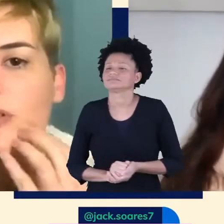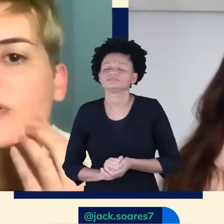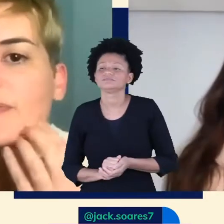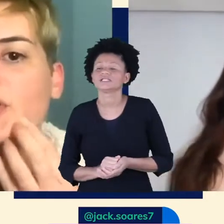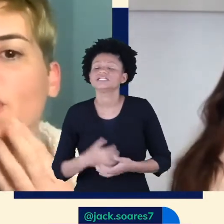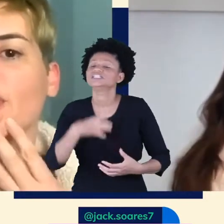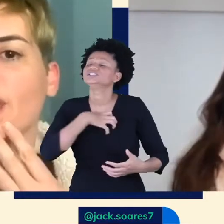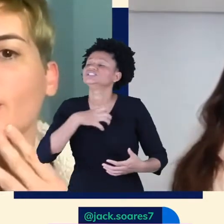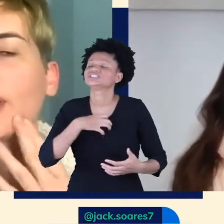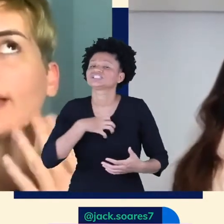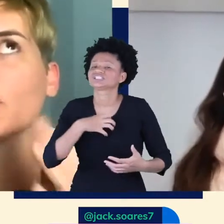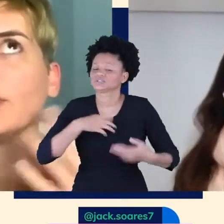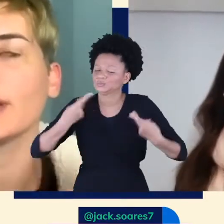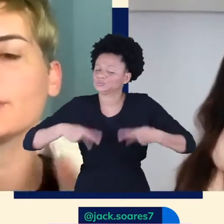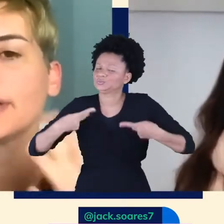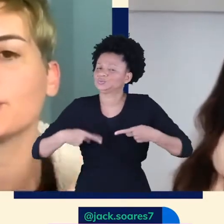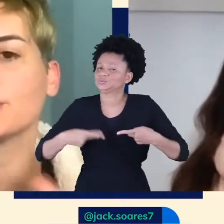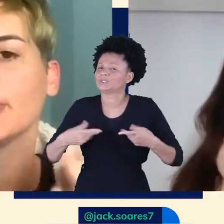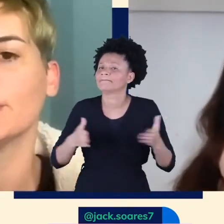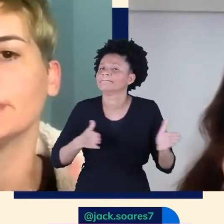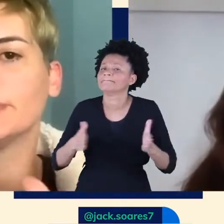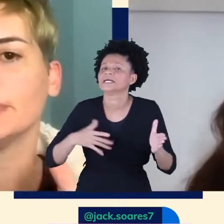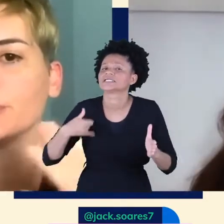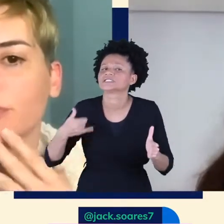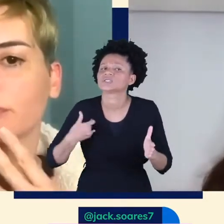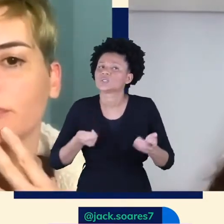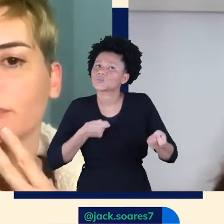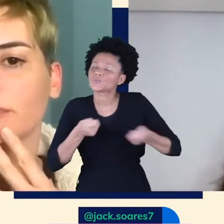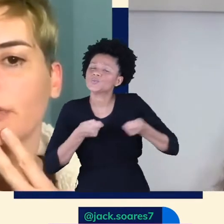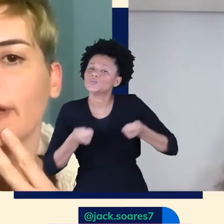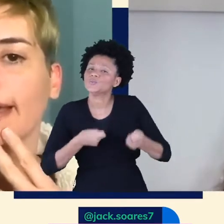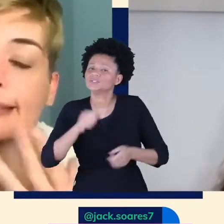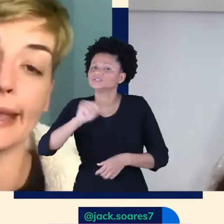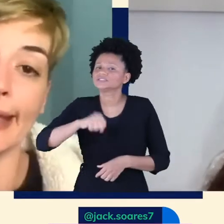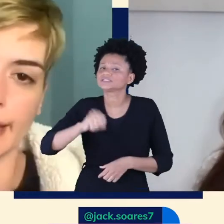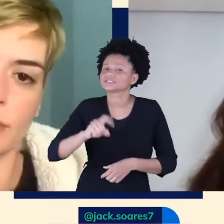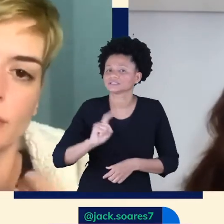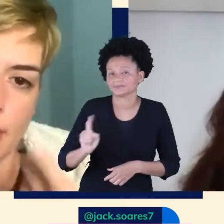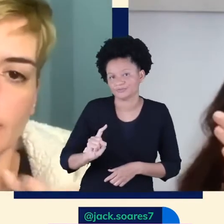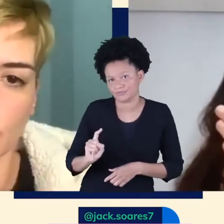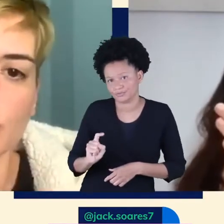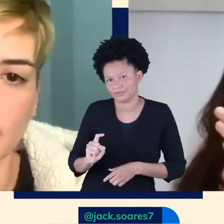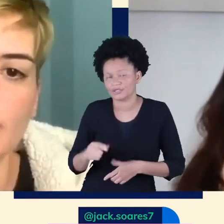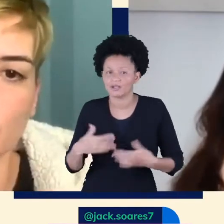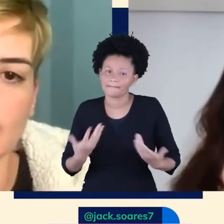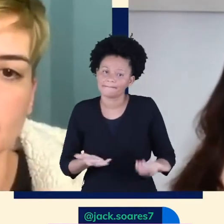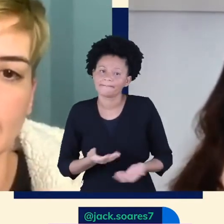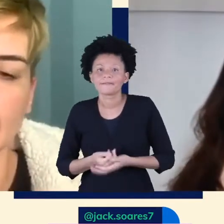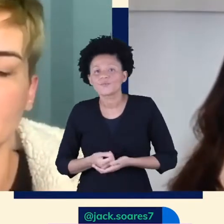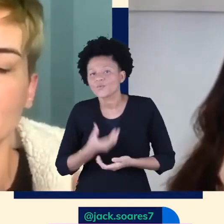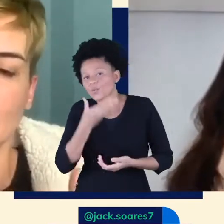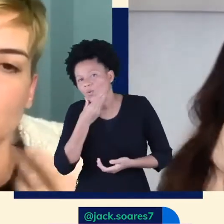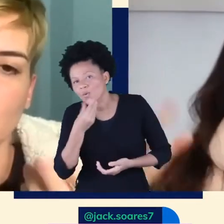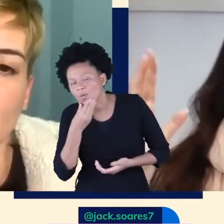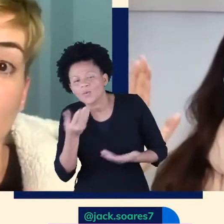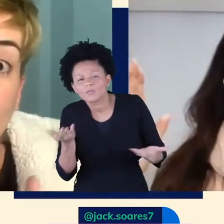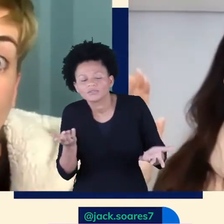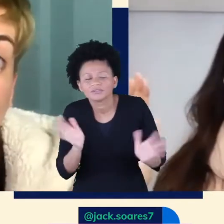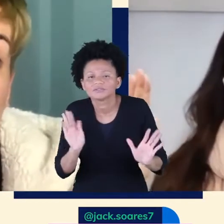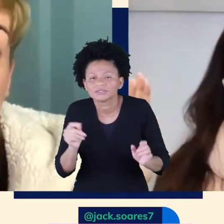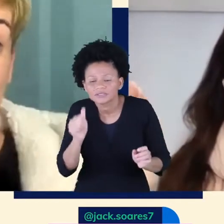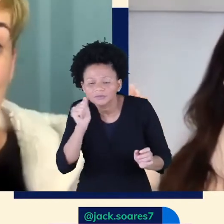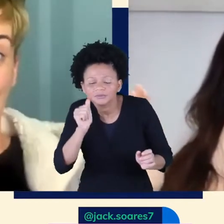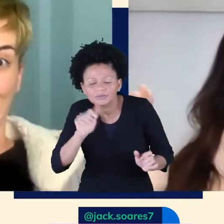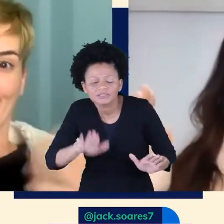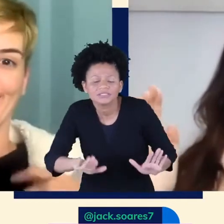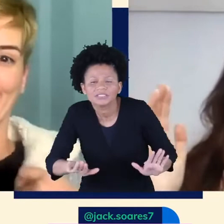quantos anos fisiológica? Até quanto que ele consegue controlar ou não isso? Quer dizer, ele. Tanto os meninos quanto as meninas, mas é que os Aqui a meninos gente está fica falando mais